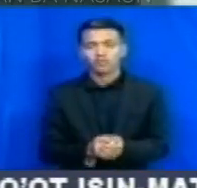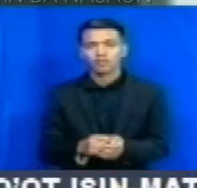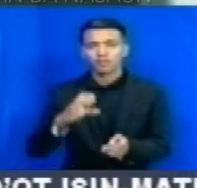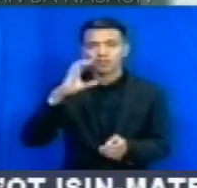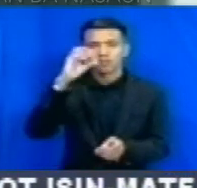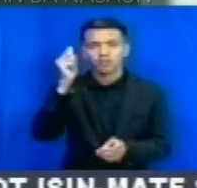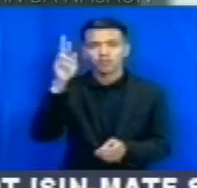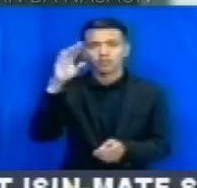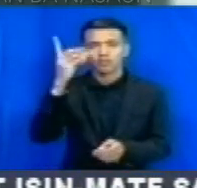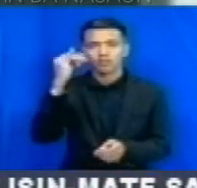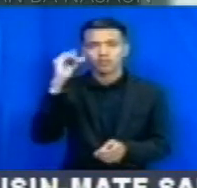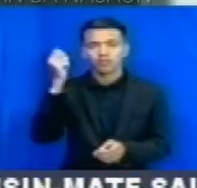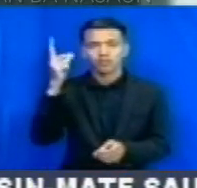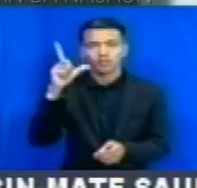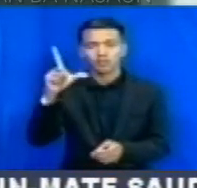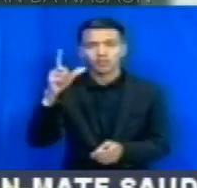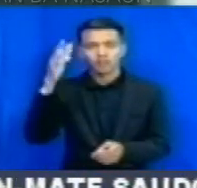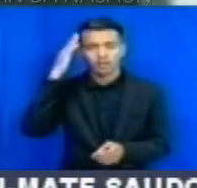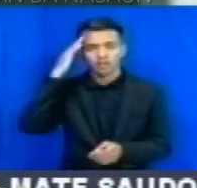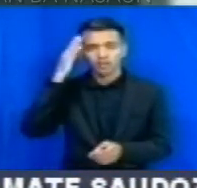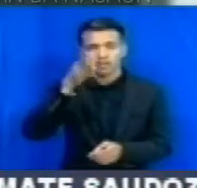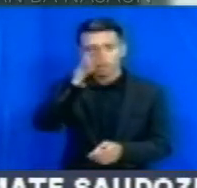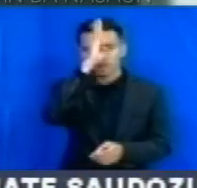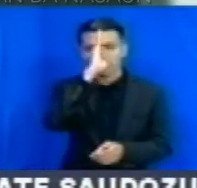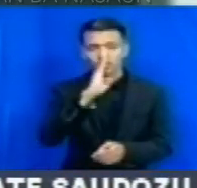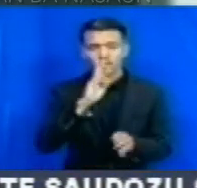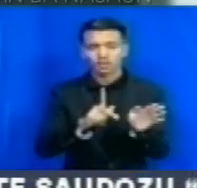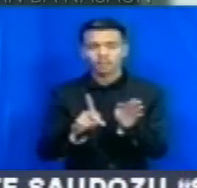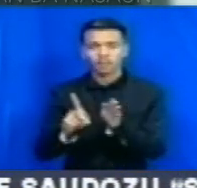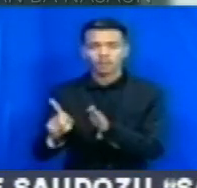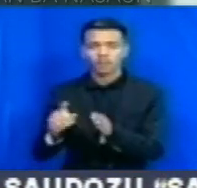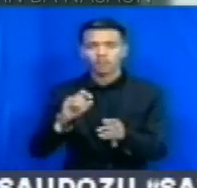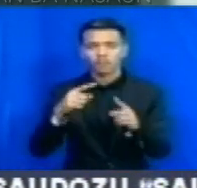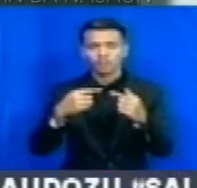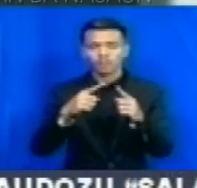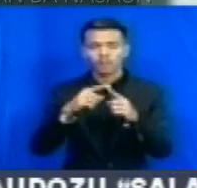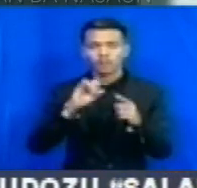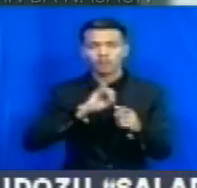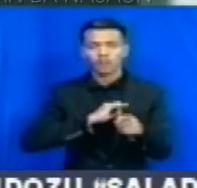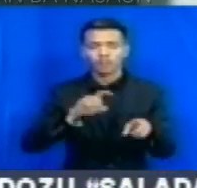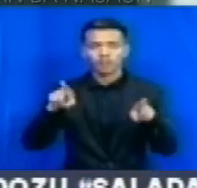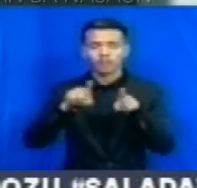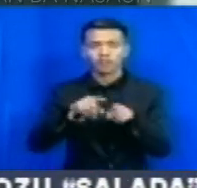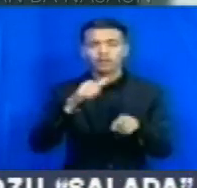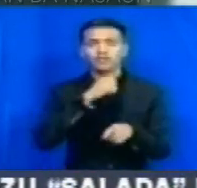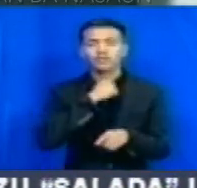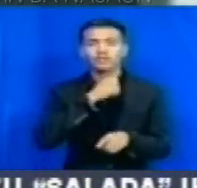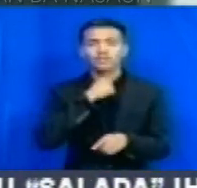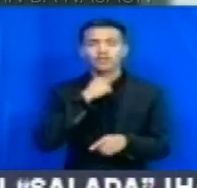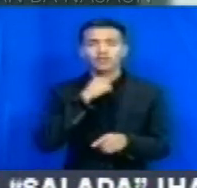cardeal Rásico, mas lá me vai de nem. Mas bem, o meu plano. Mas eu sou em Parco